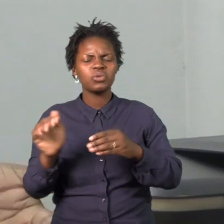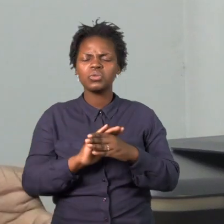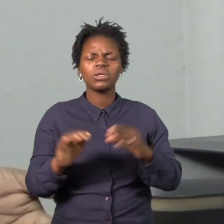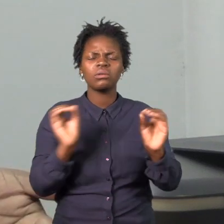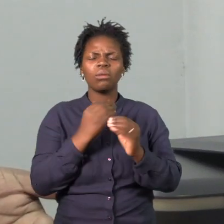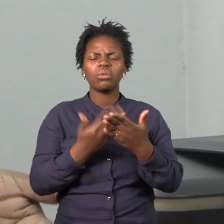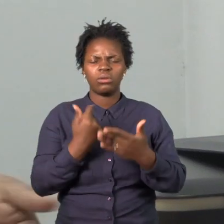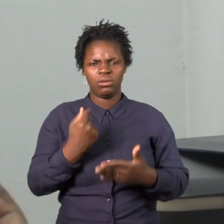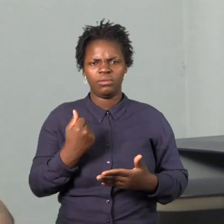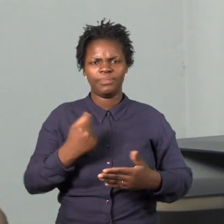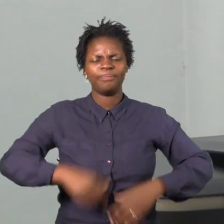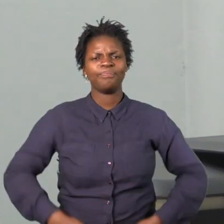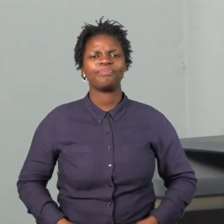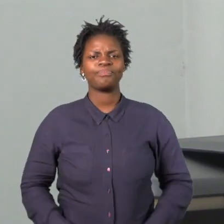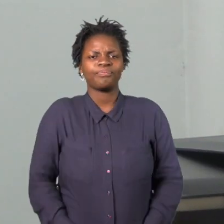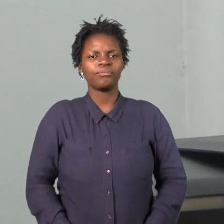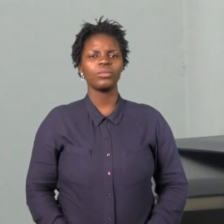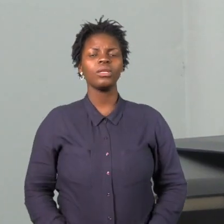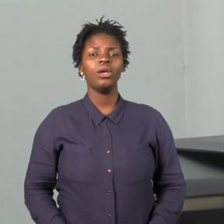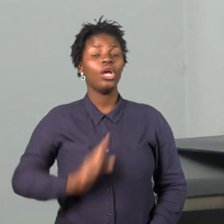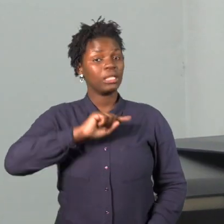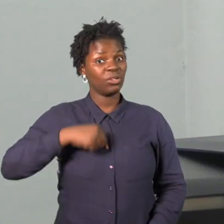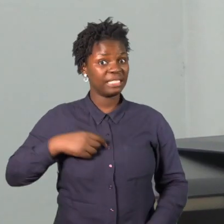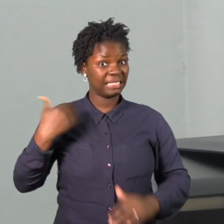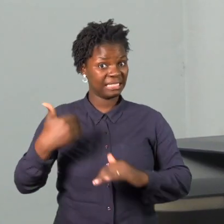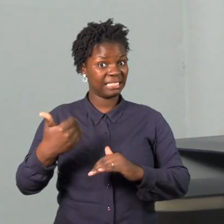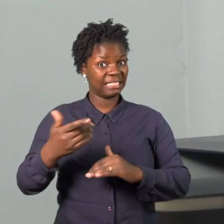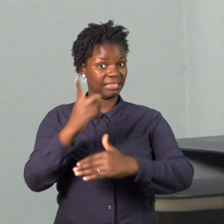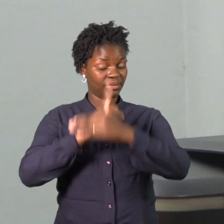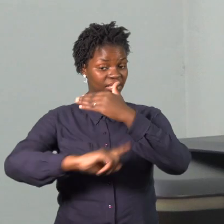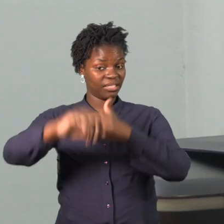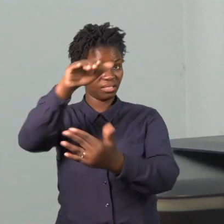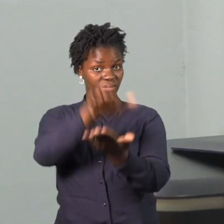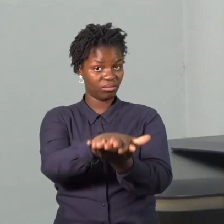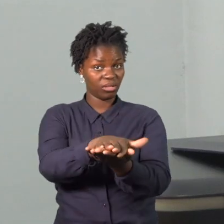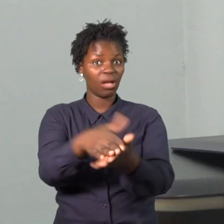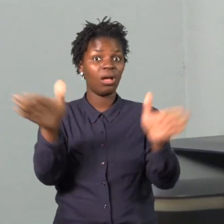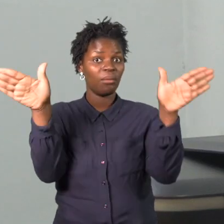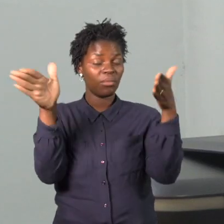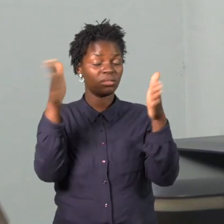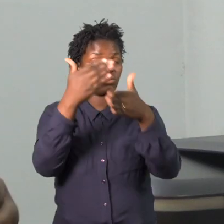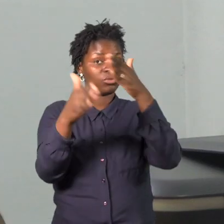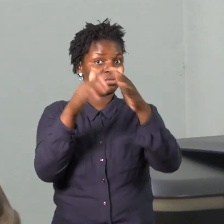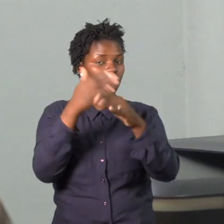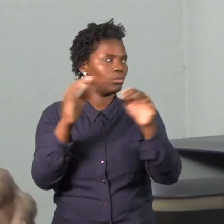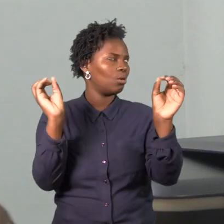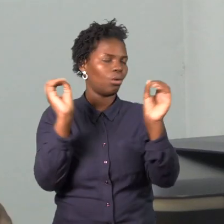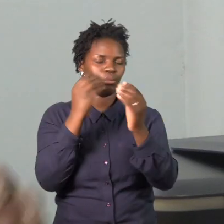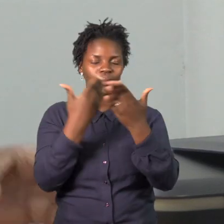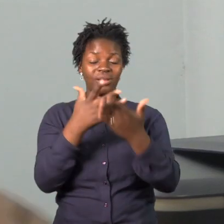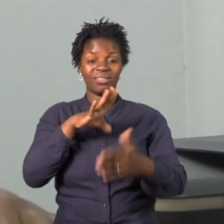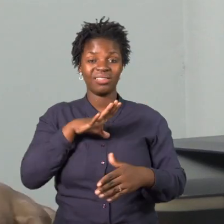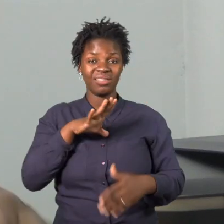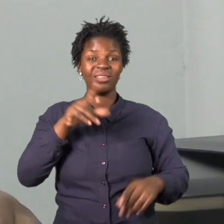empresas no nosso país e o número de inspectores não cobre o total número de empresas que nós temos. Nós temos que nos